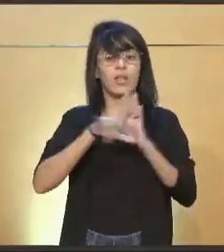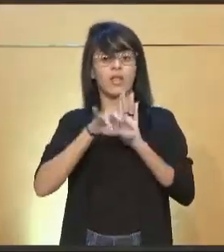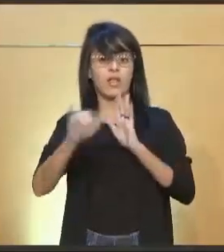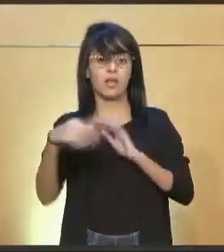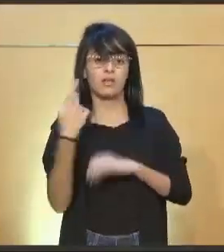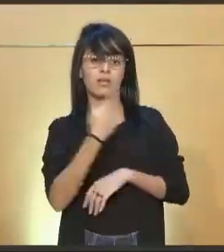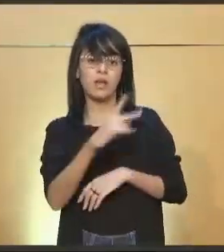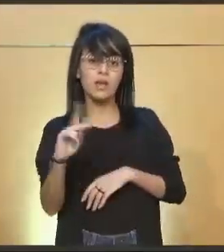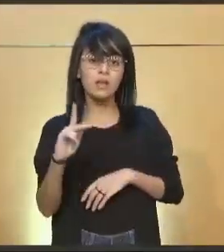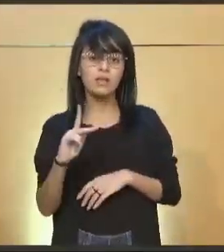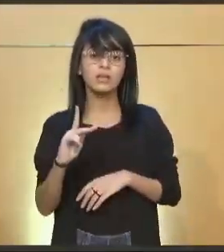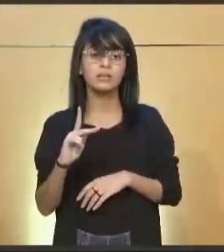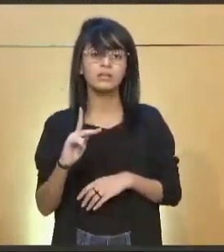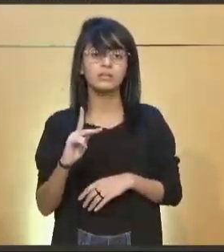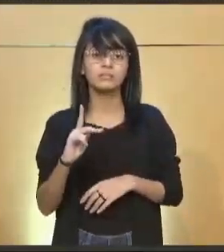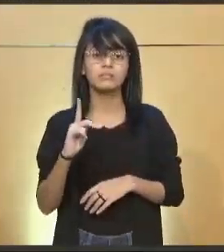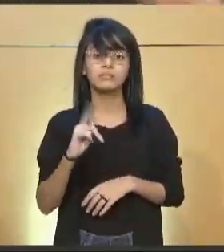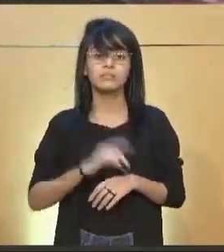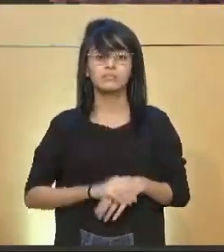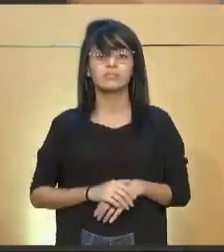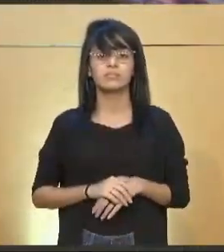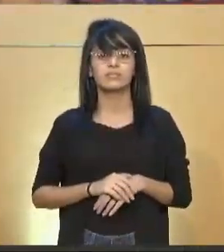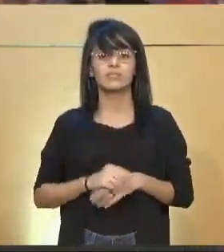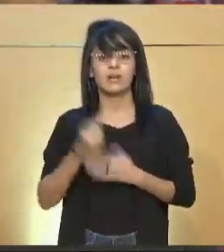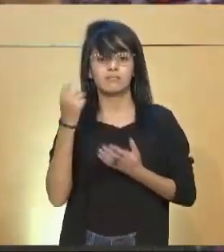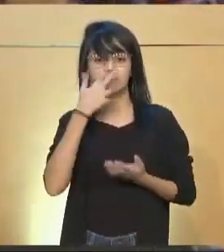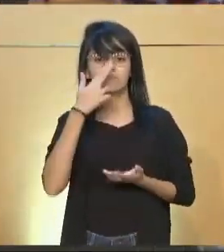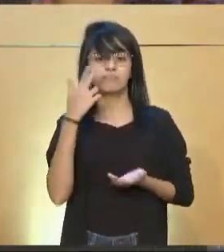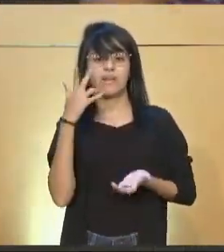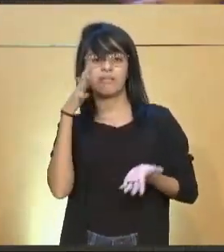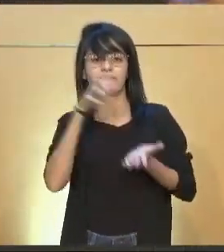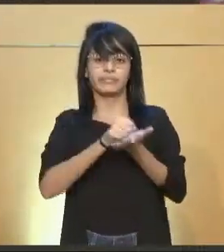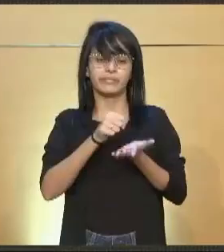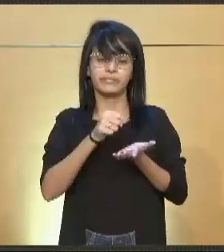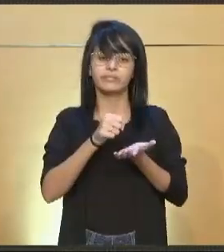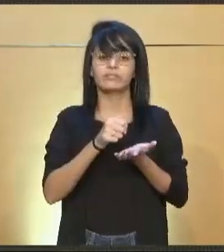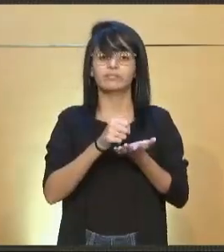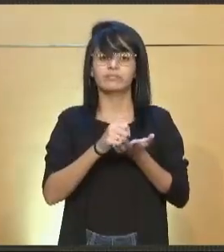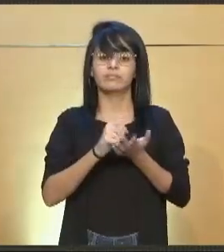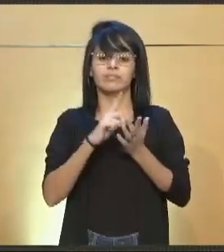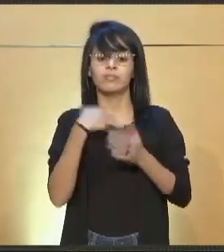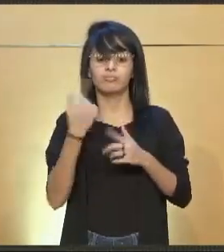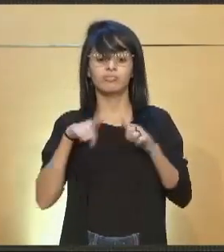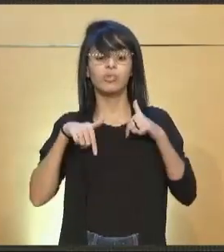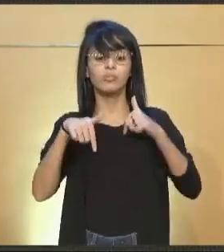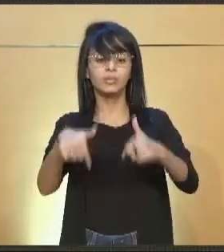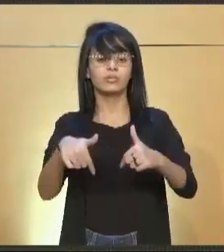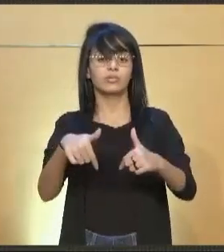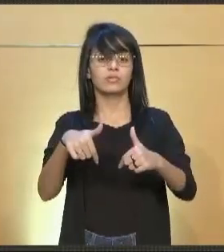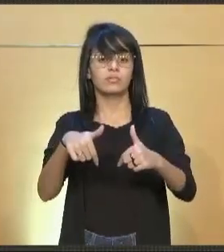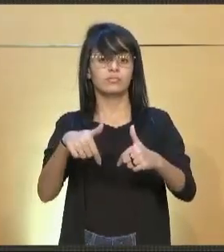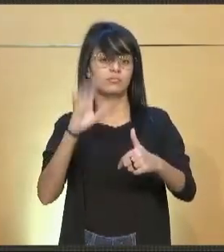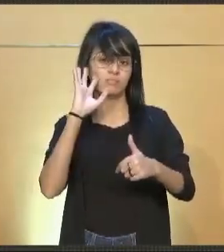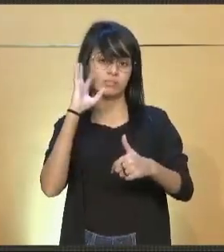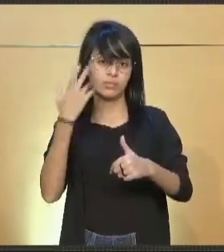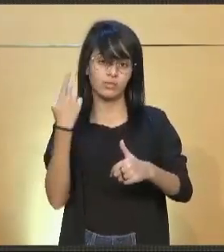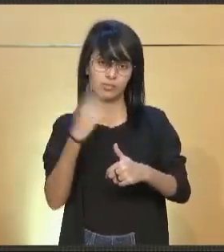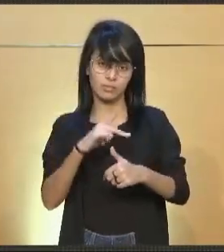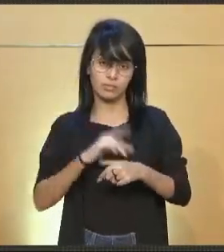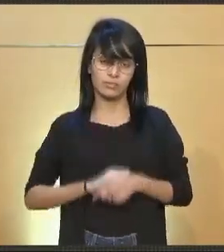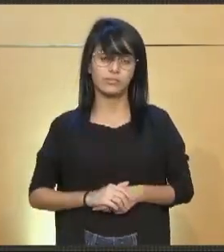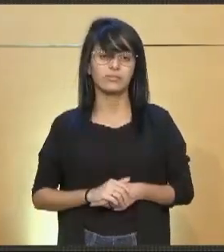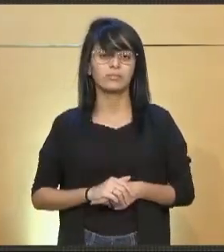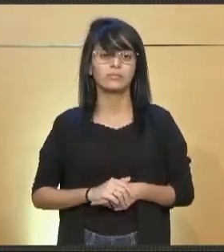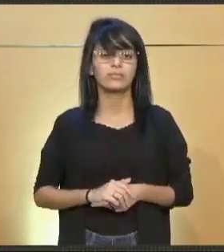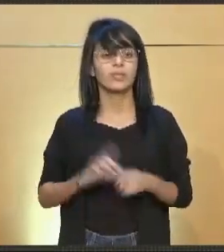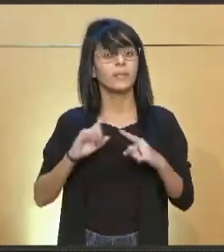para poderem autenticar e dar validade aos seus próprios comportamentos e suas decisões.